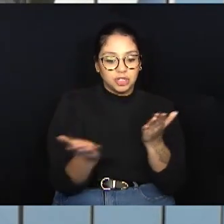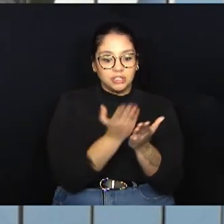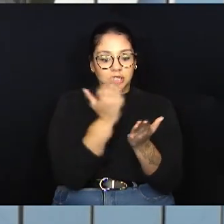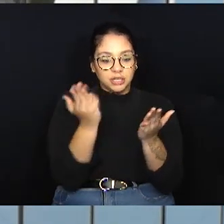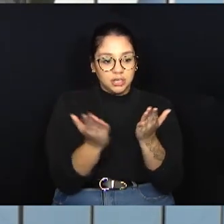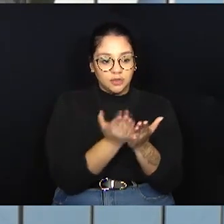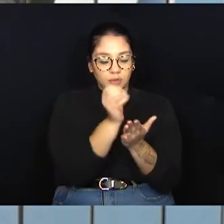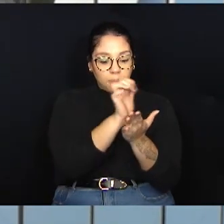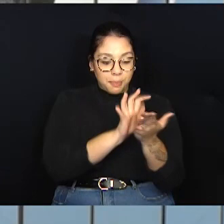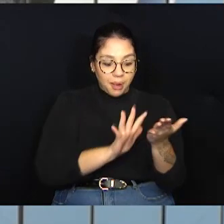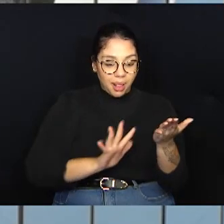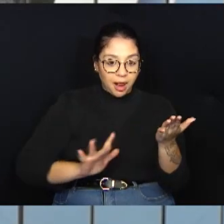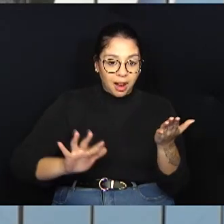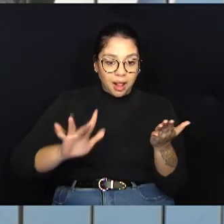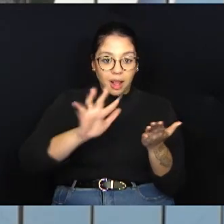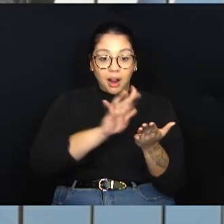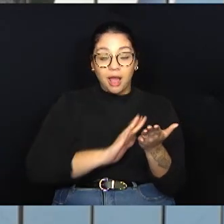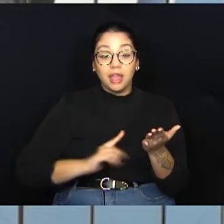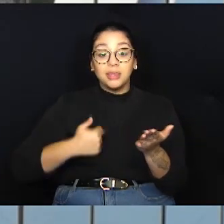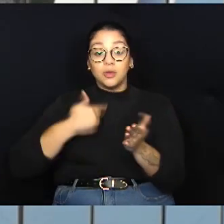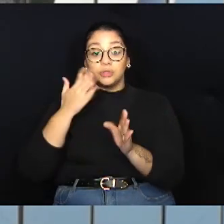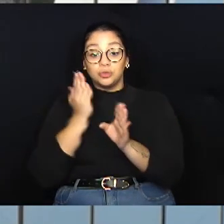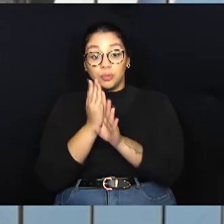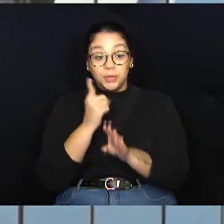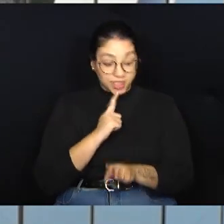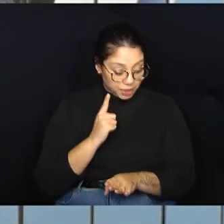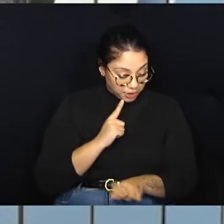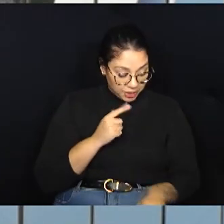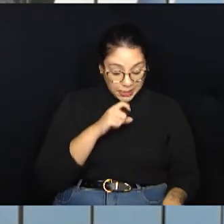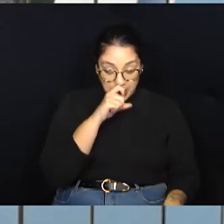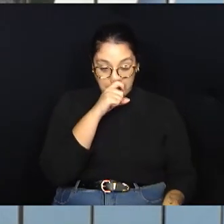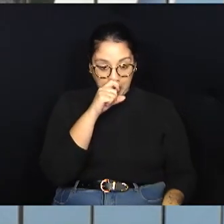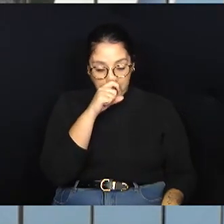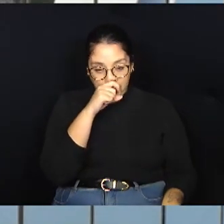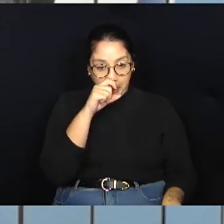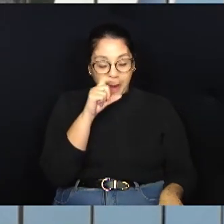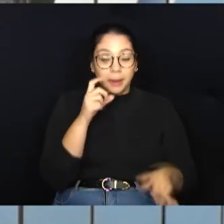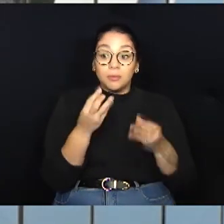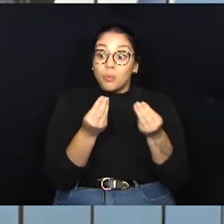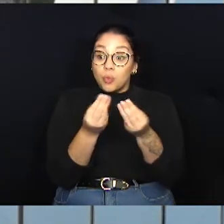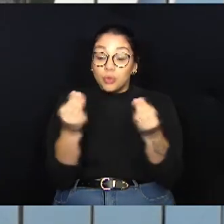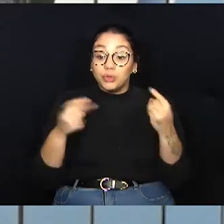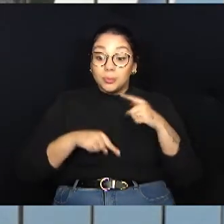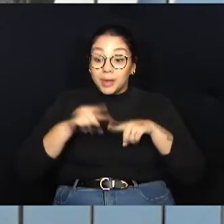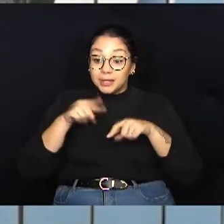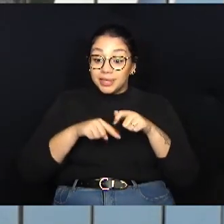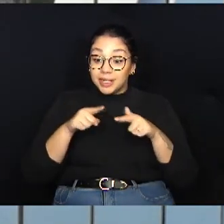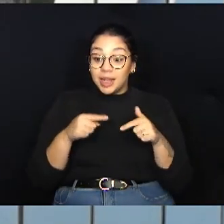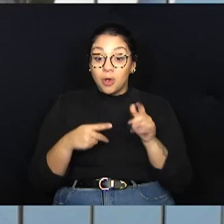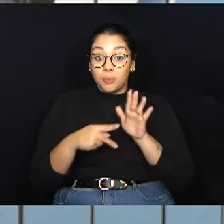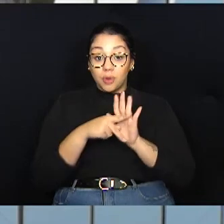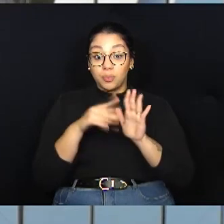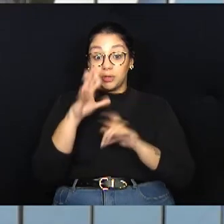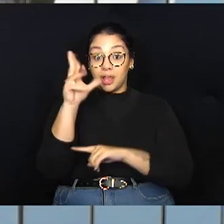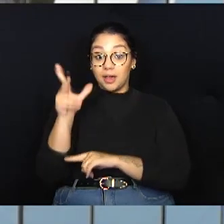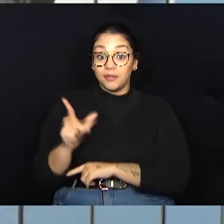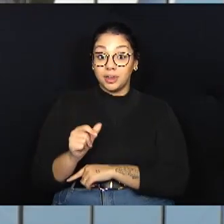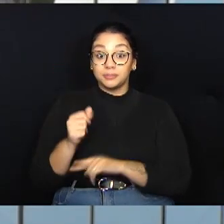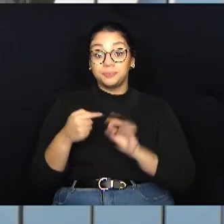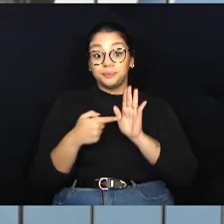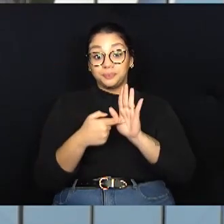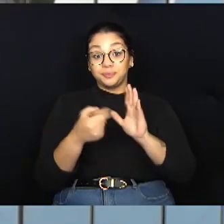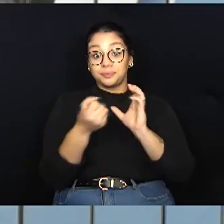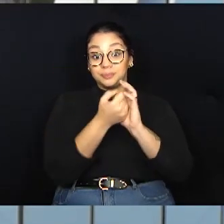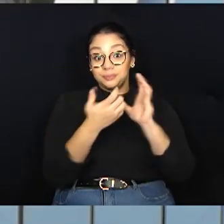dele eu descobri que ele tinha muito material da África. Ele mostra a África num aspecto